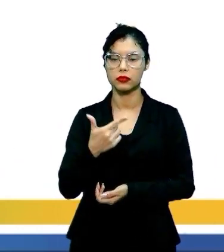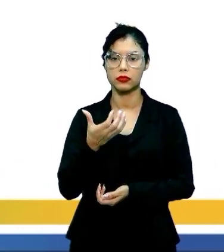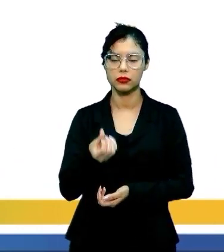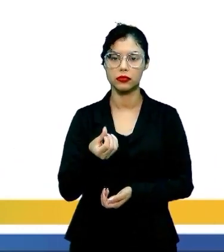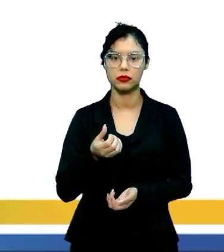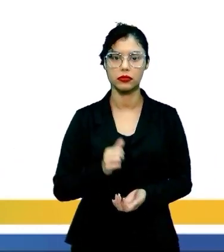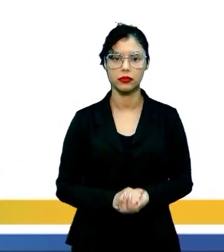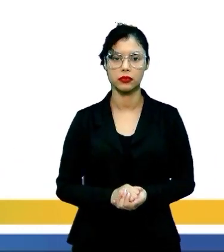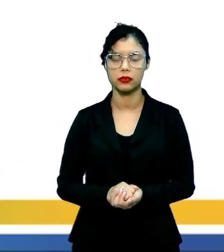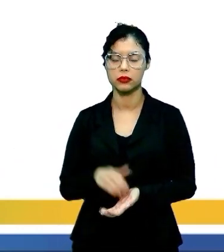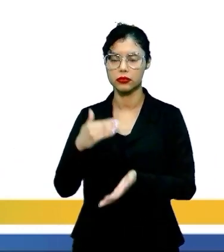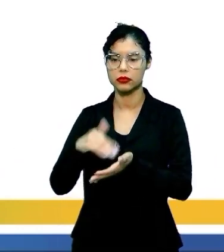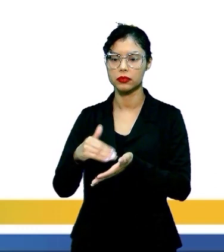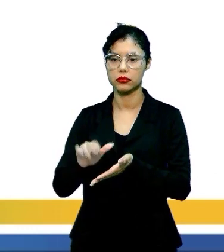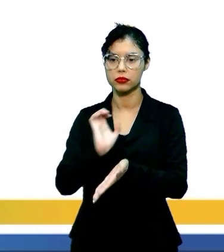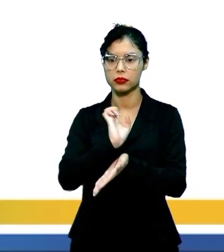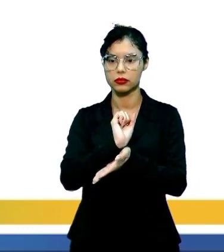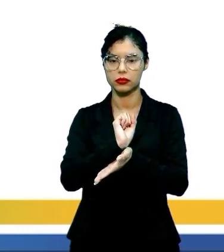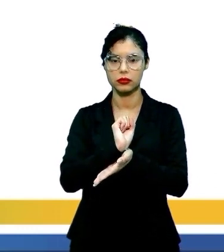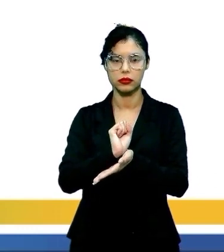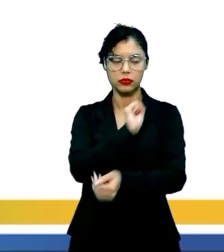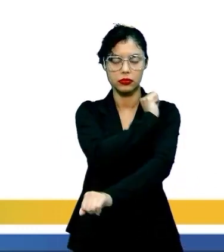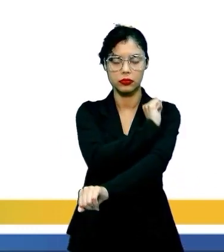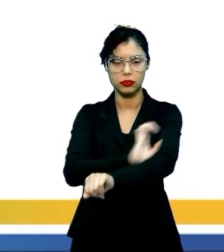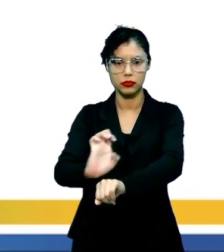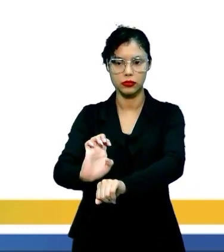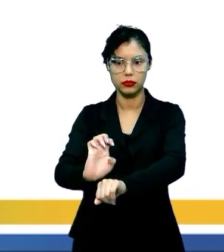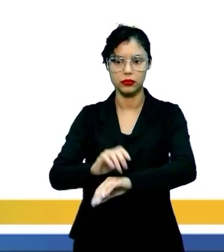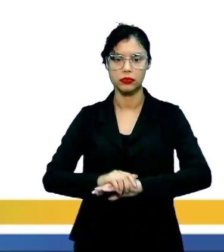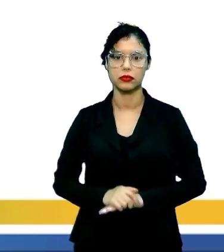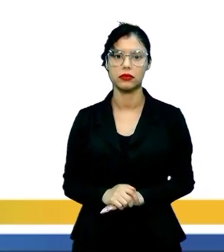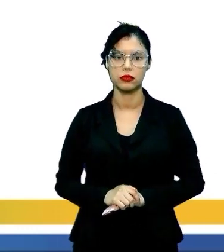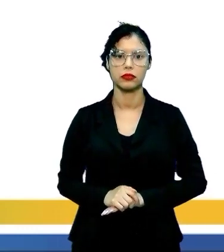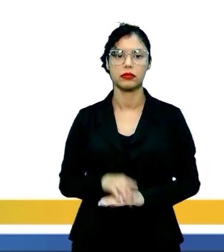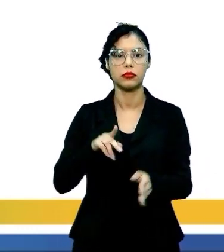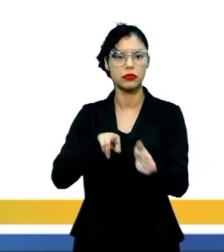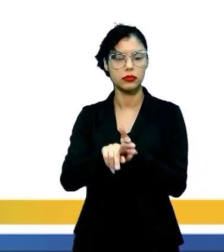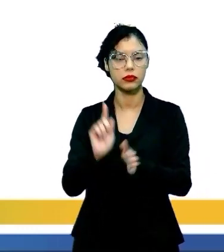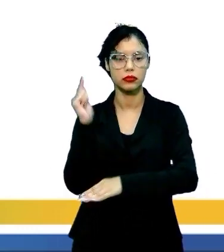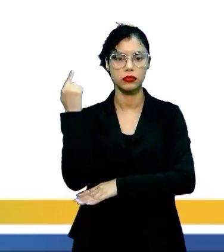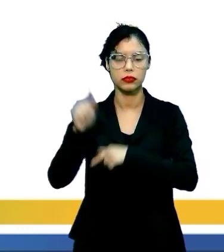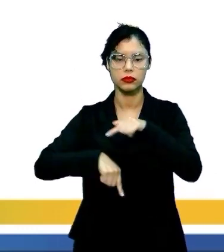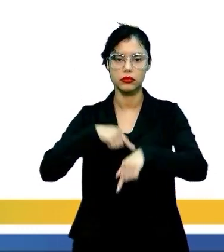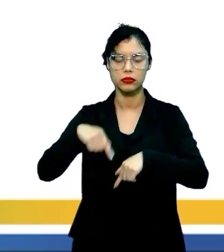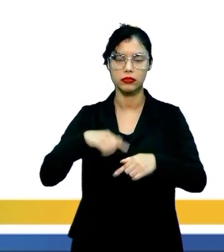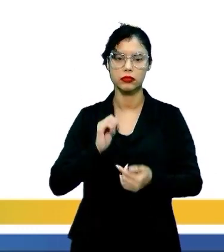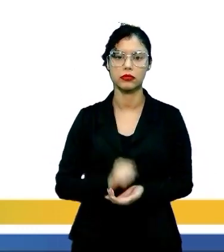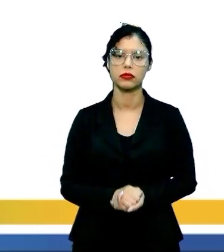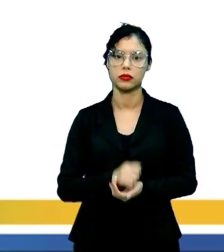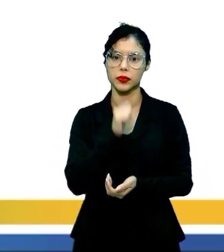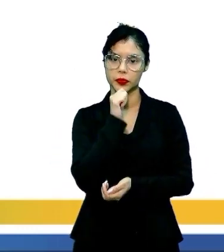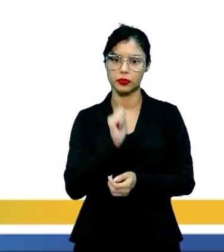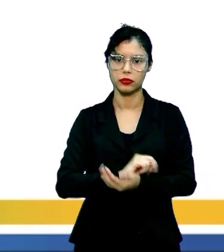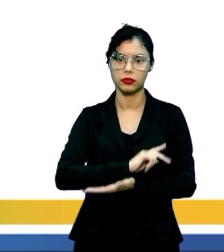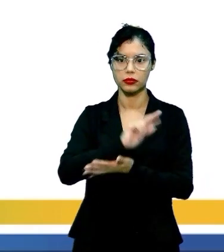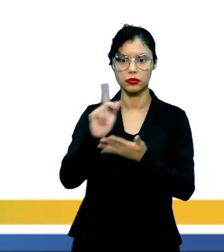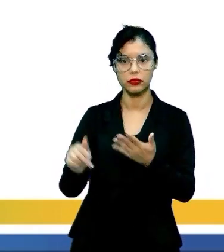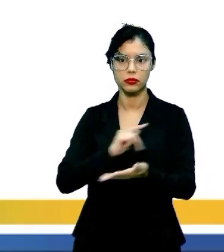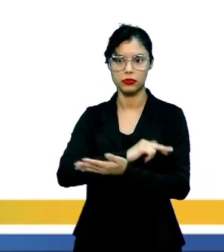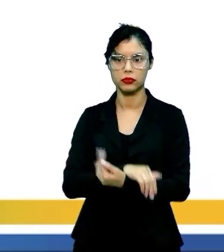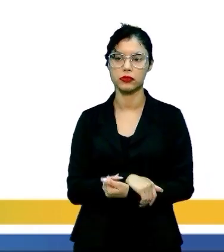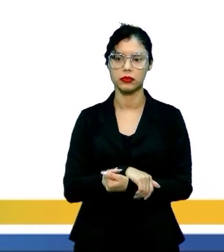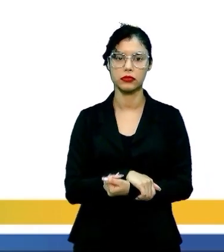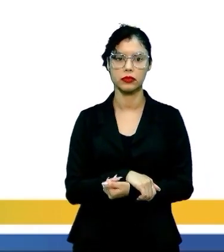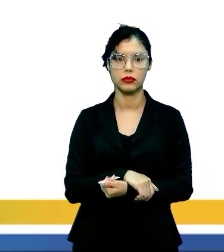Da nossa secretaria. Então, diz assim, ó, o ciclo biogeoquímico do carbono compreende diversos